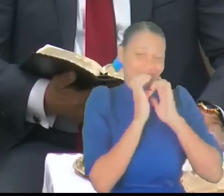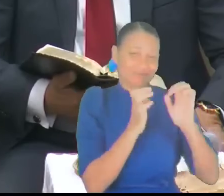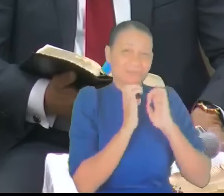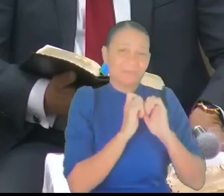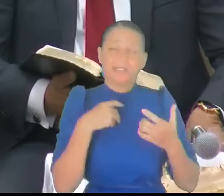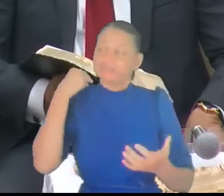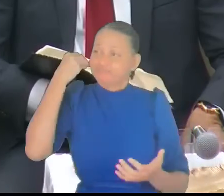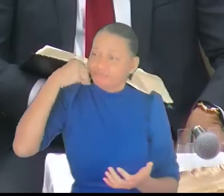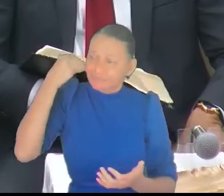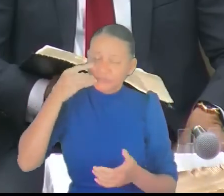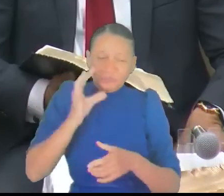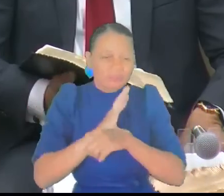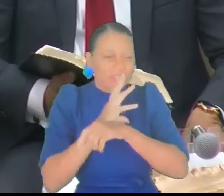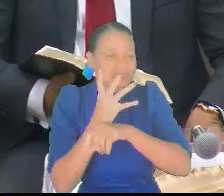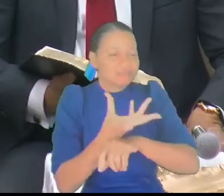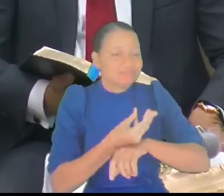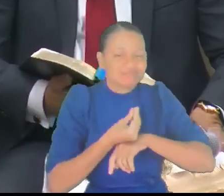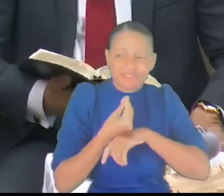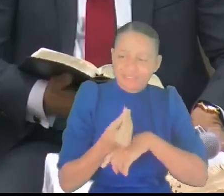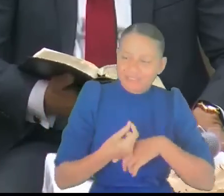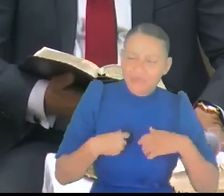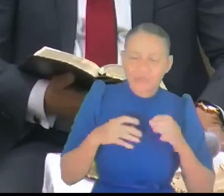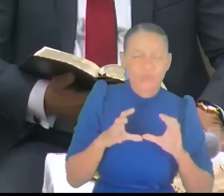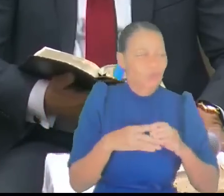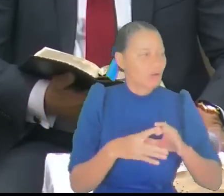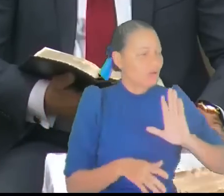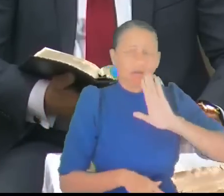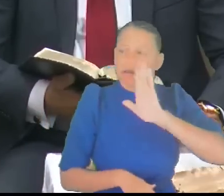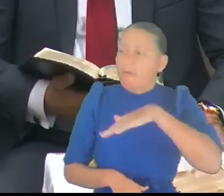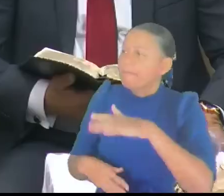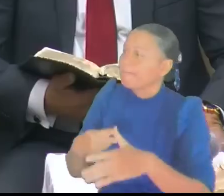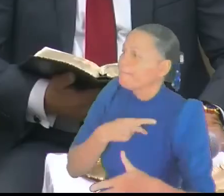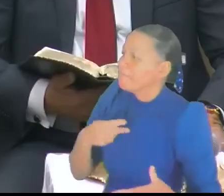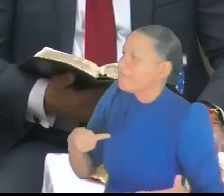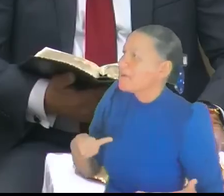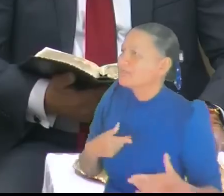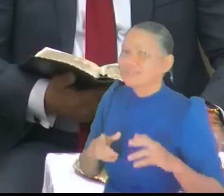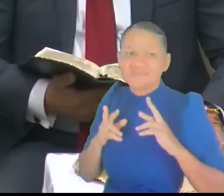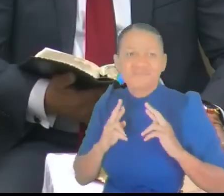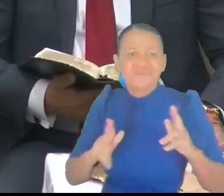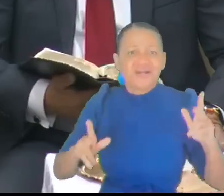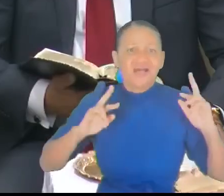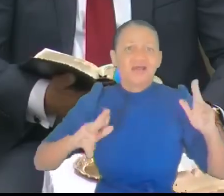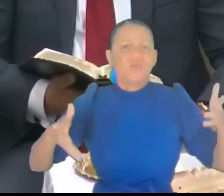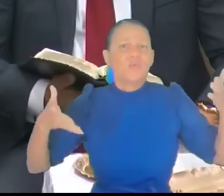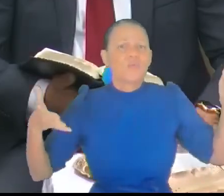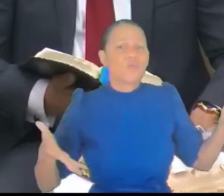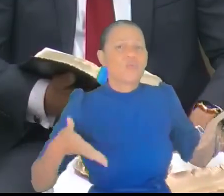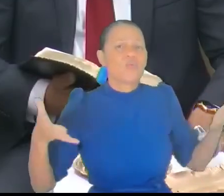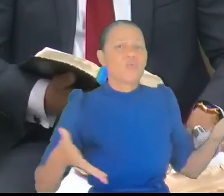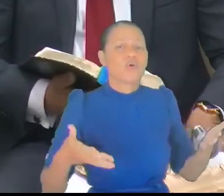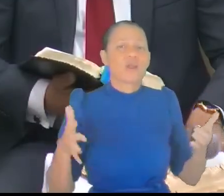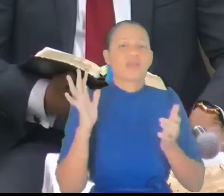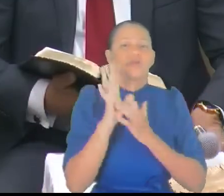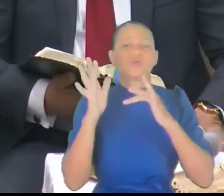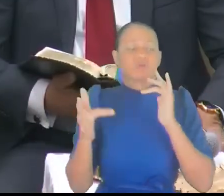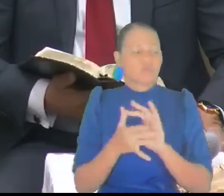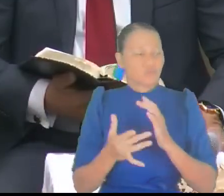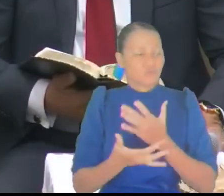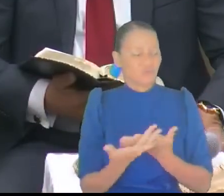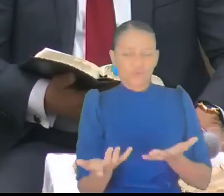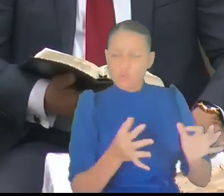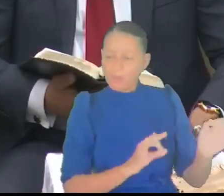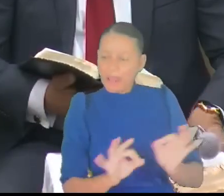vida da coletividade. Às vezes alguém diz assim: pastor, as coisas estão diferentes hoje, Jesus não está operando